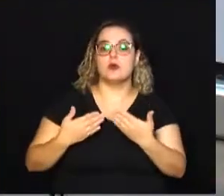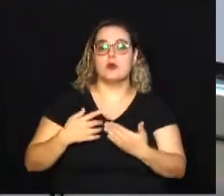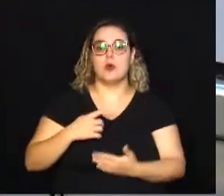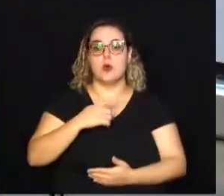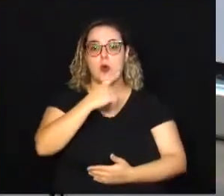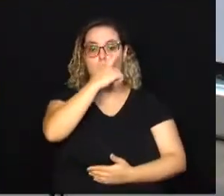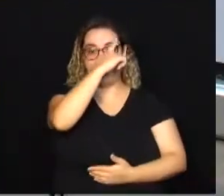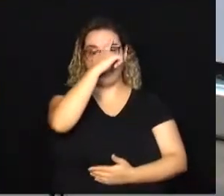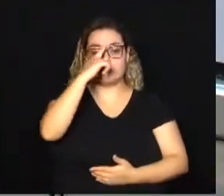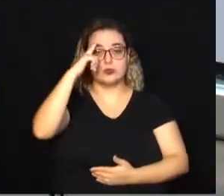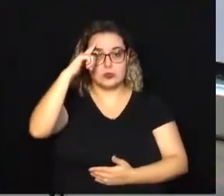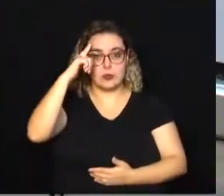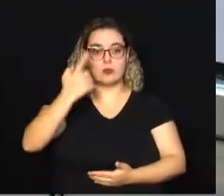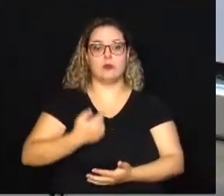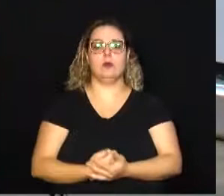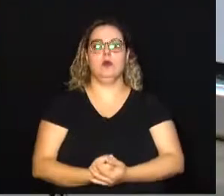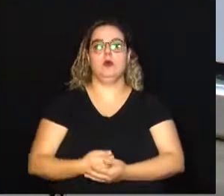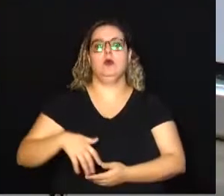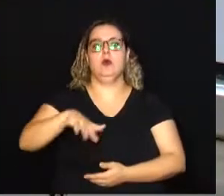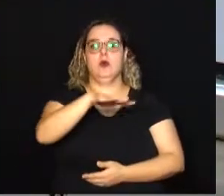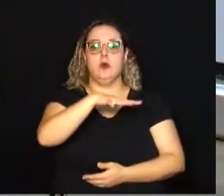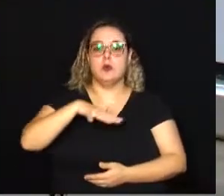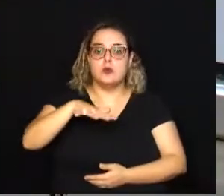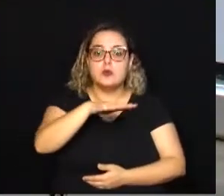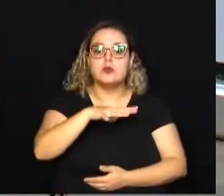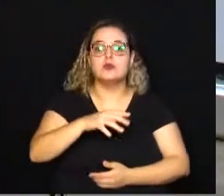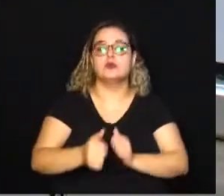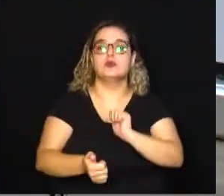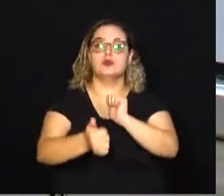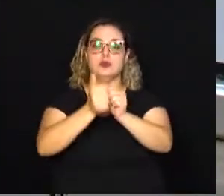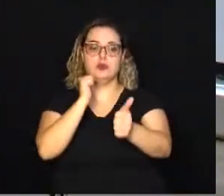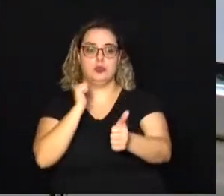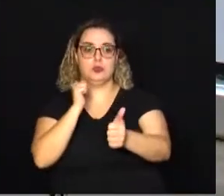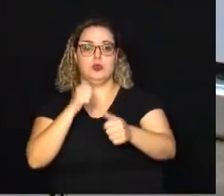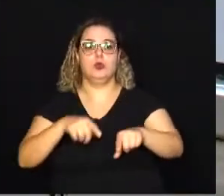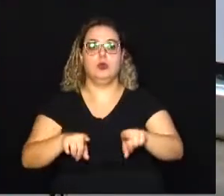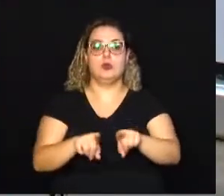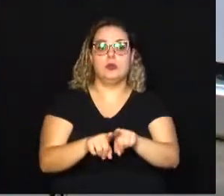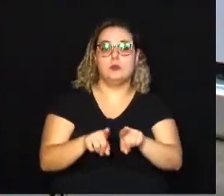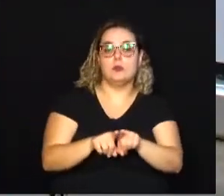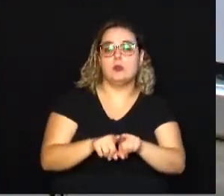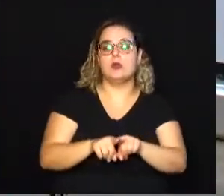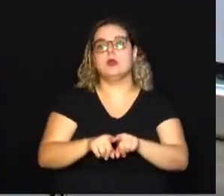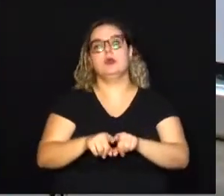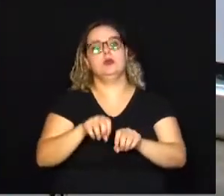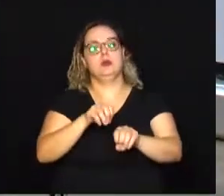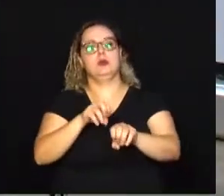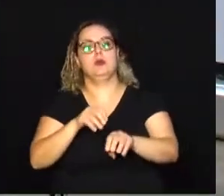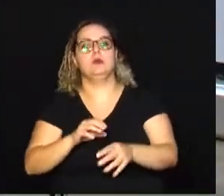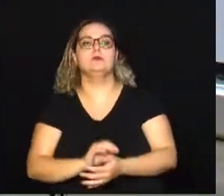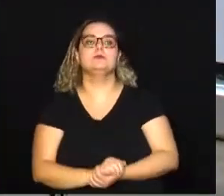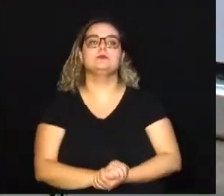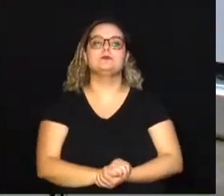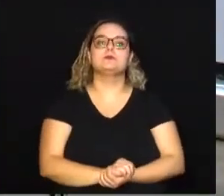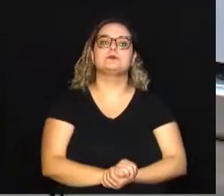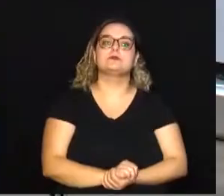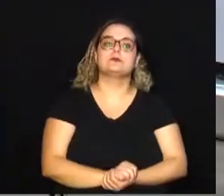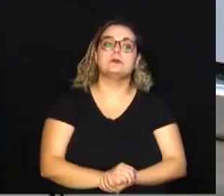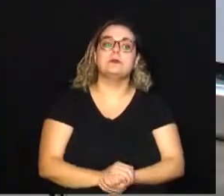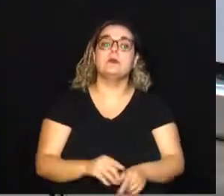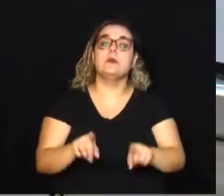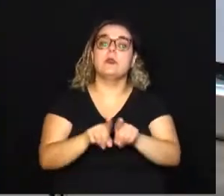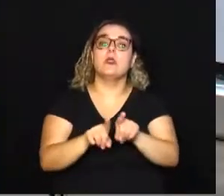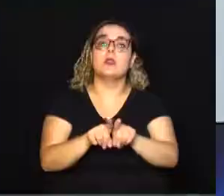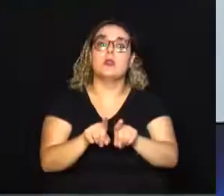da Comissão de Educação e Esporte da Câmara de Campinas, com a vereadora Guida Calisto, membro da Comissão de Educação